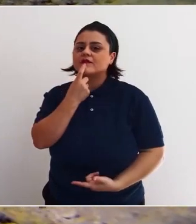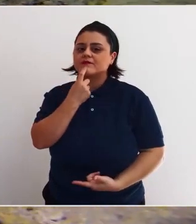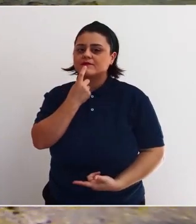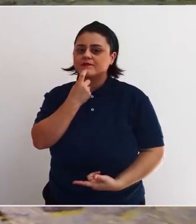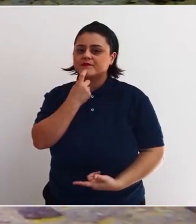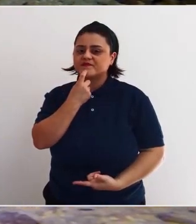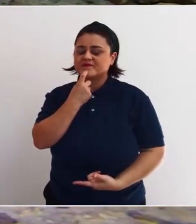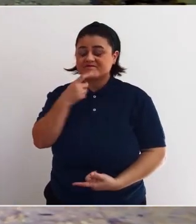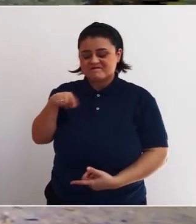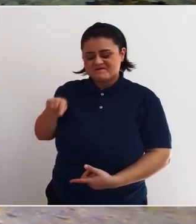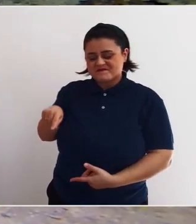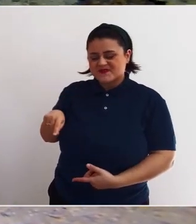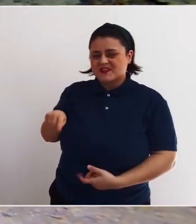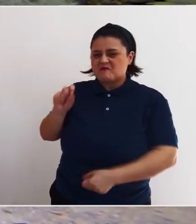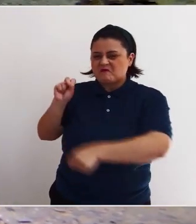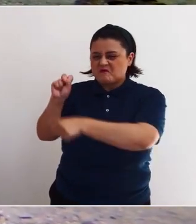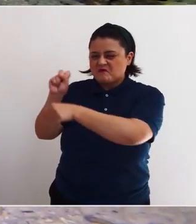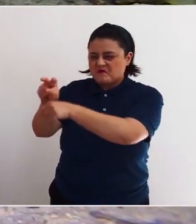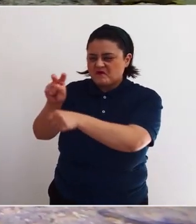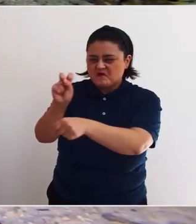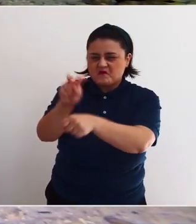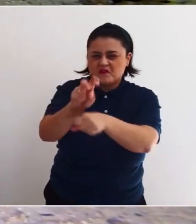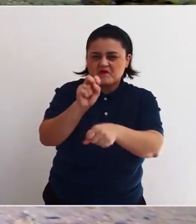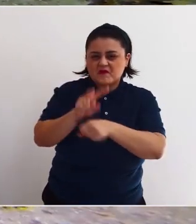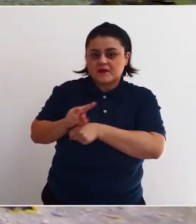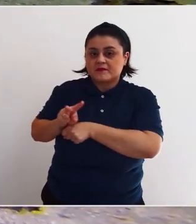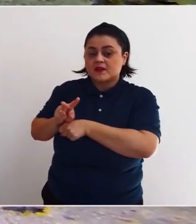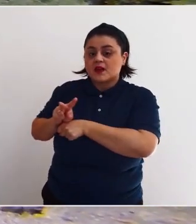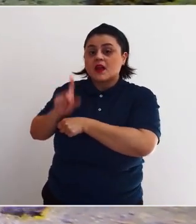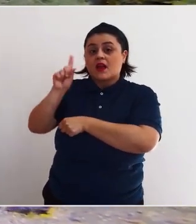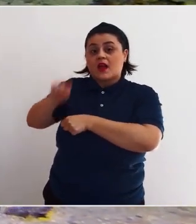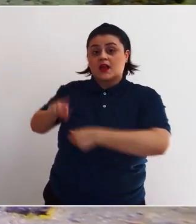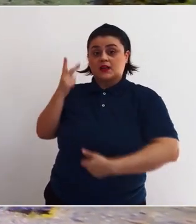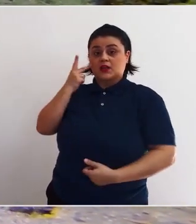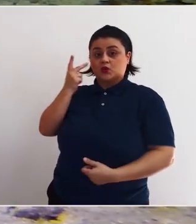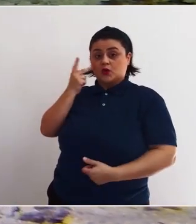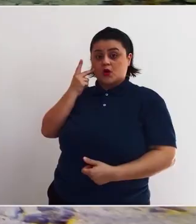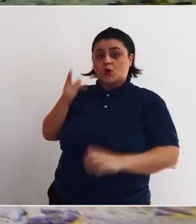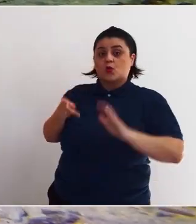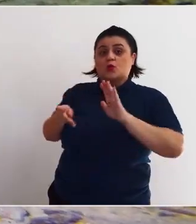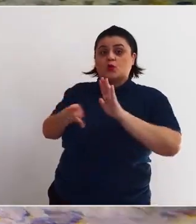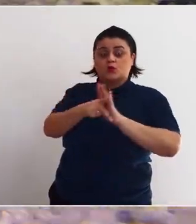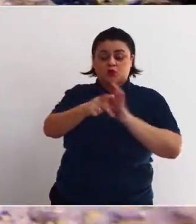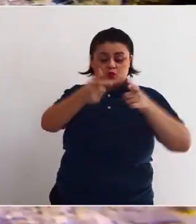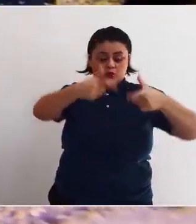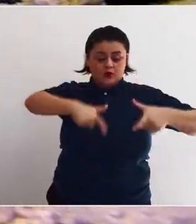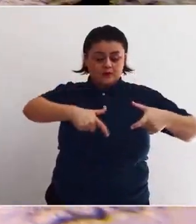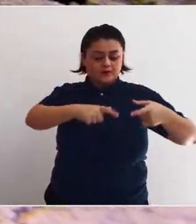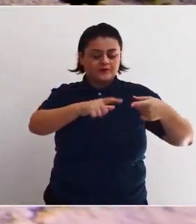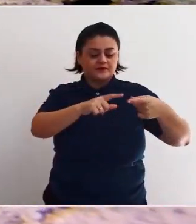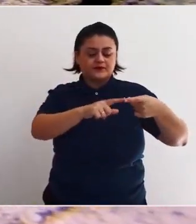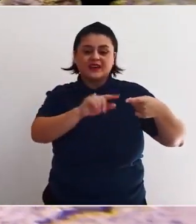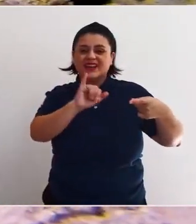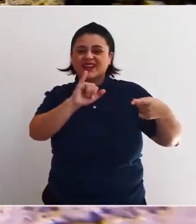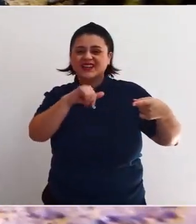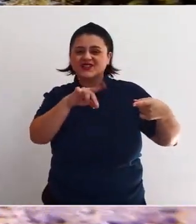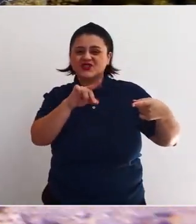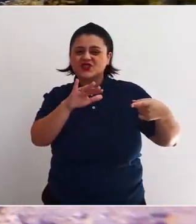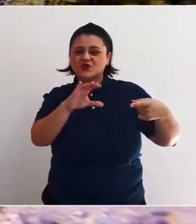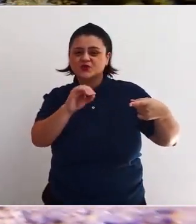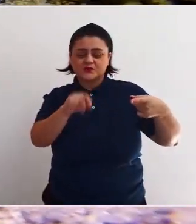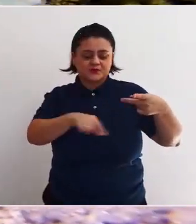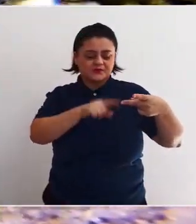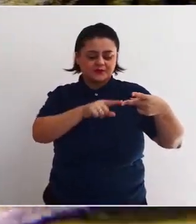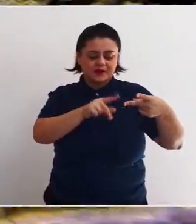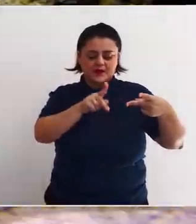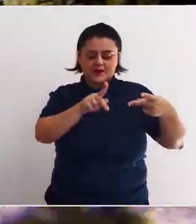Um peixe venenoso, natural dos recifes de coral dos oceanos Índico e Pacífico, mas também